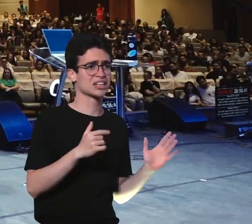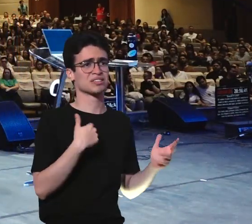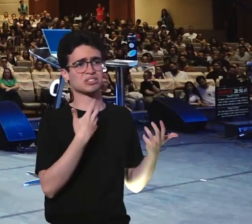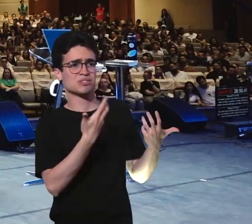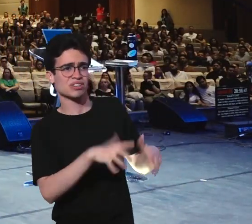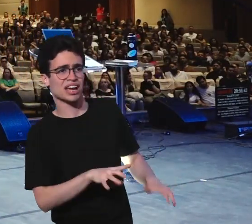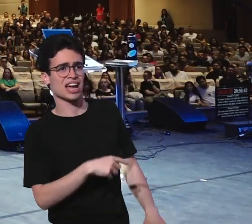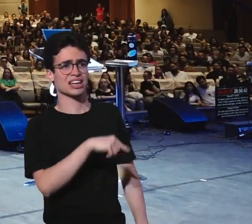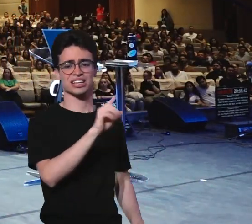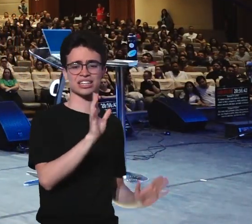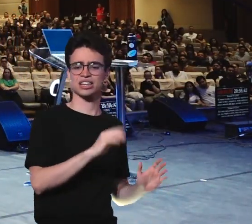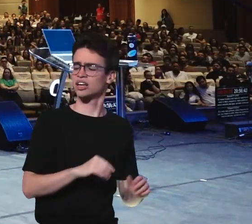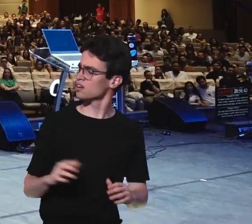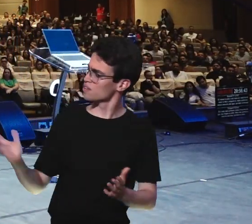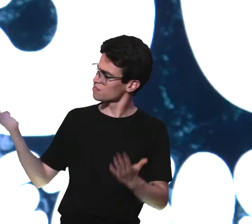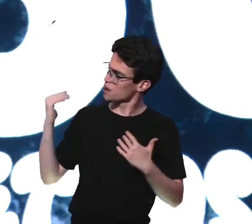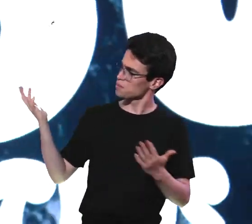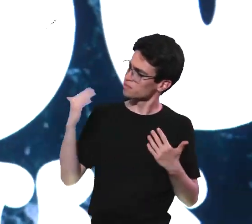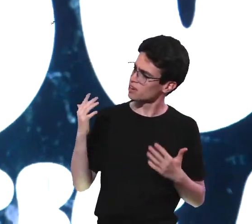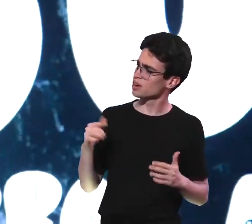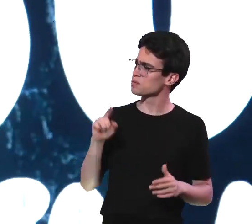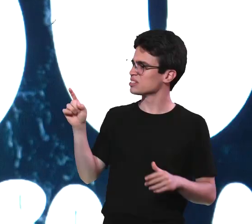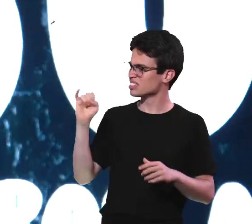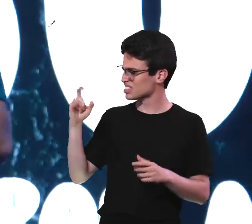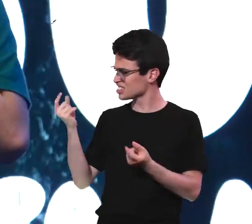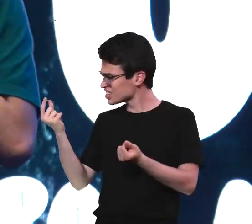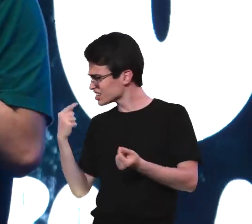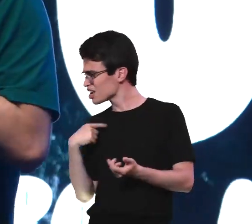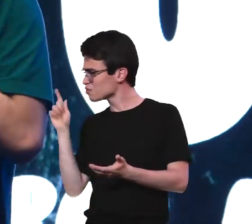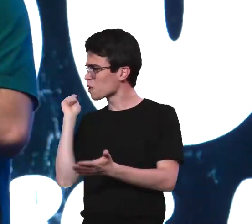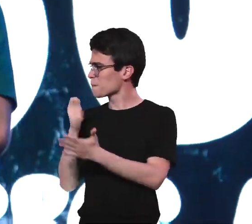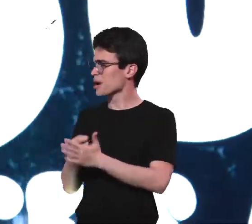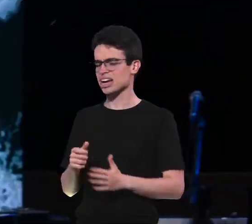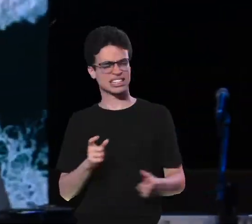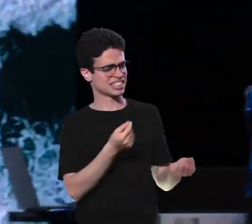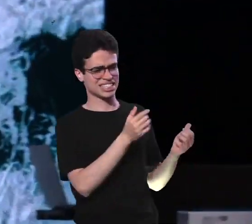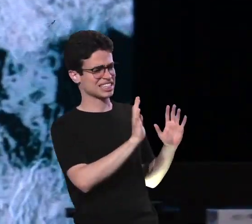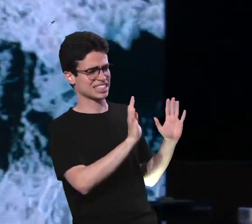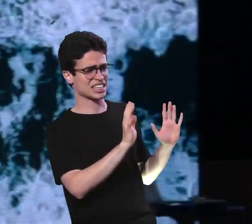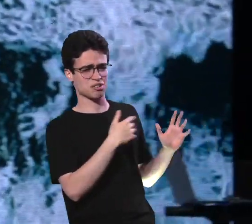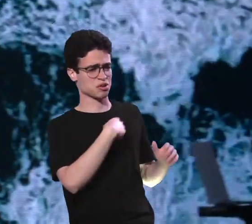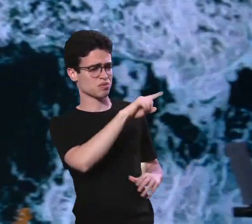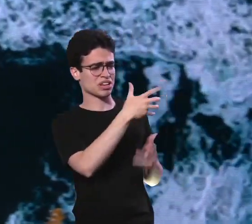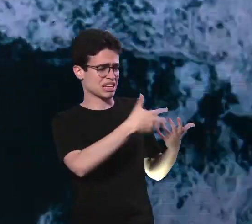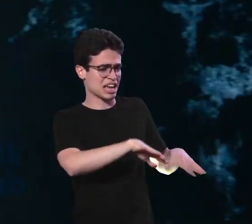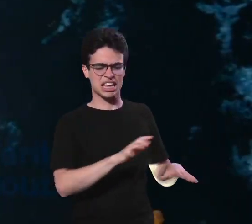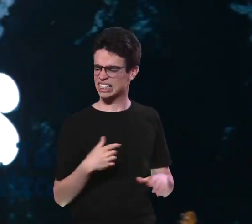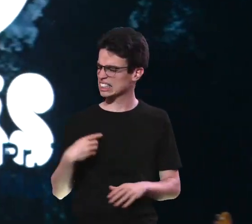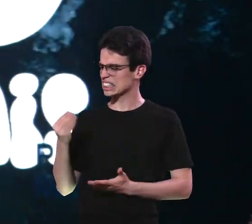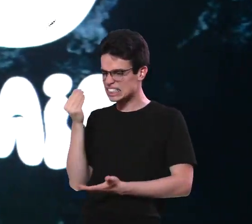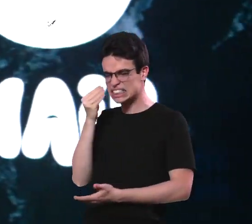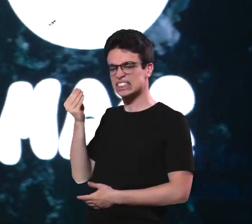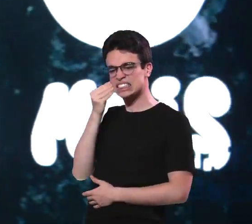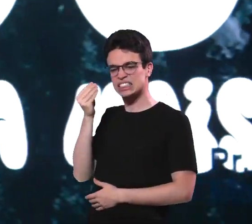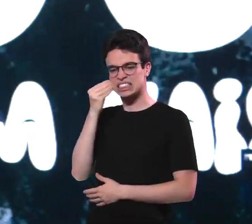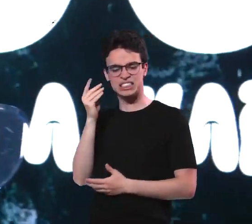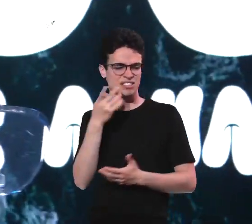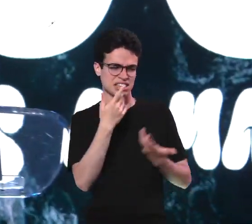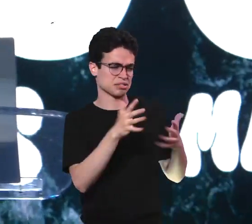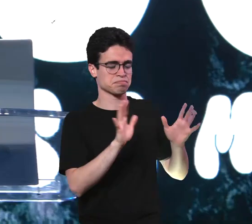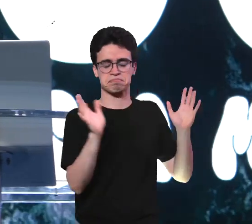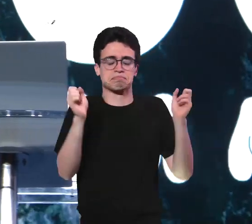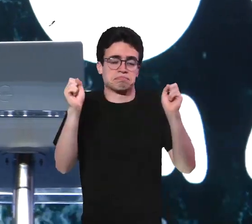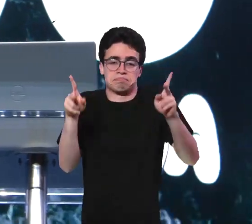afim de ir e tal. Eu, não, cara, vamos lá, o problema é dinheiro, eu pago para você. Não, não é dinheiro, pastor, eu só não quero ir. Eu insisti, ele falou, não, eu falei, tá